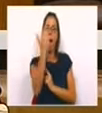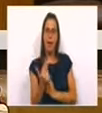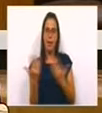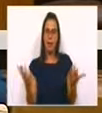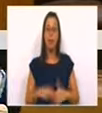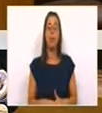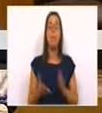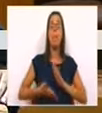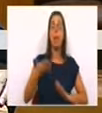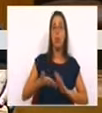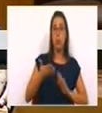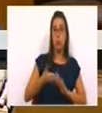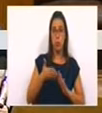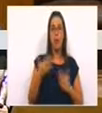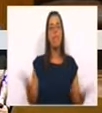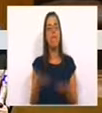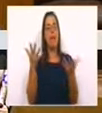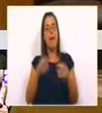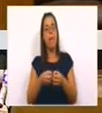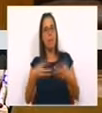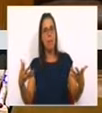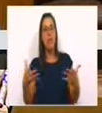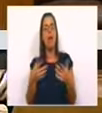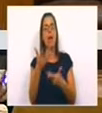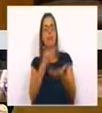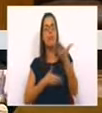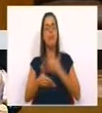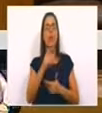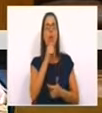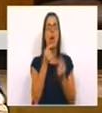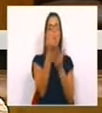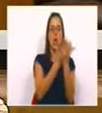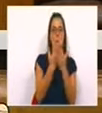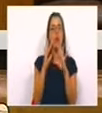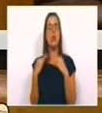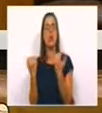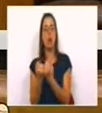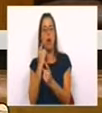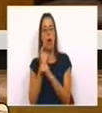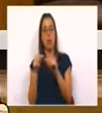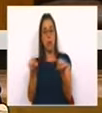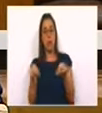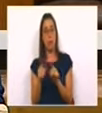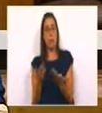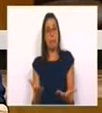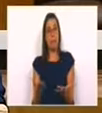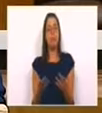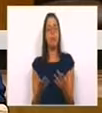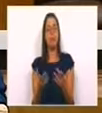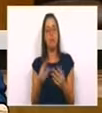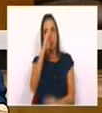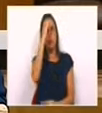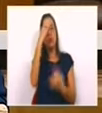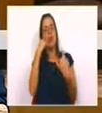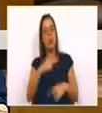artística. É urgente acelerar o crescimento do retorno económico e social deste espaço público, deste